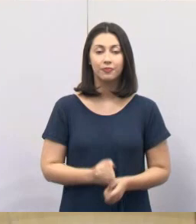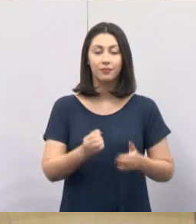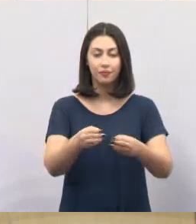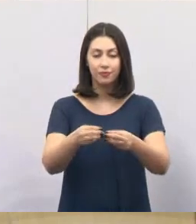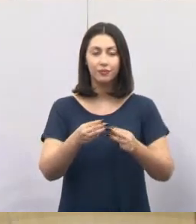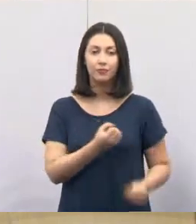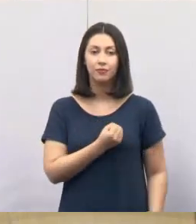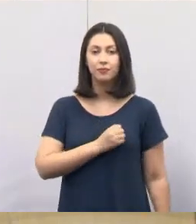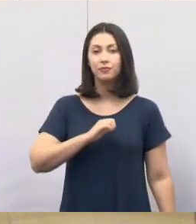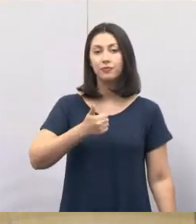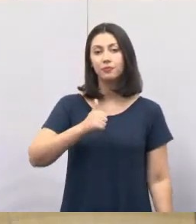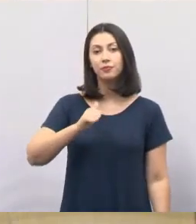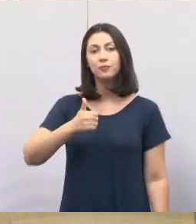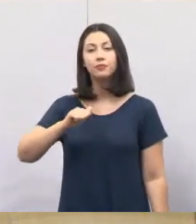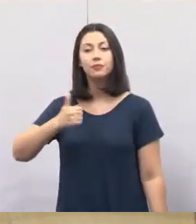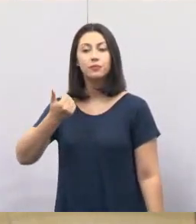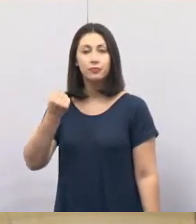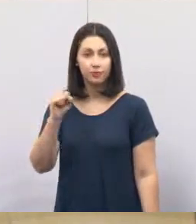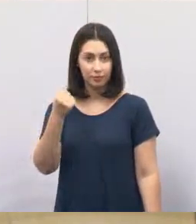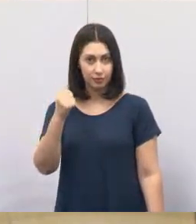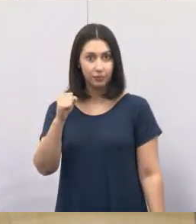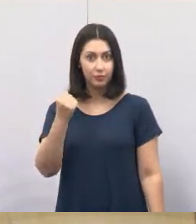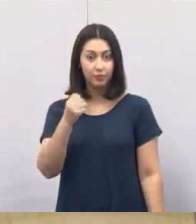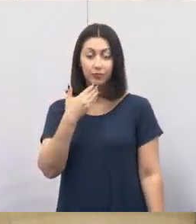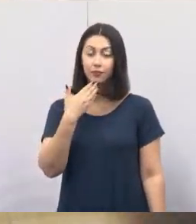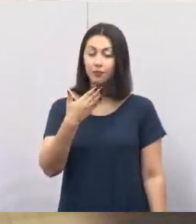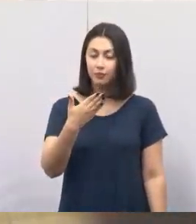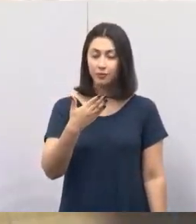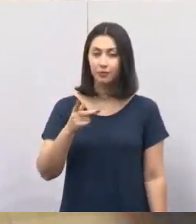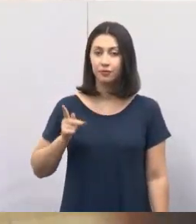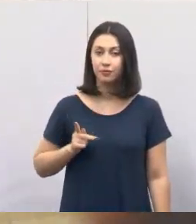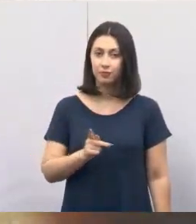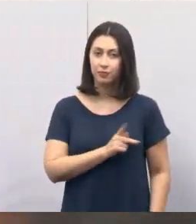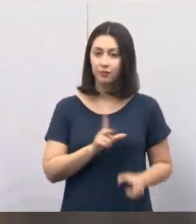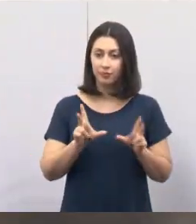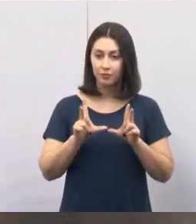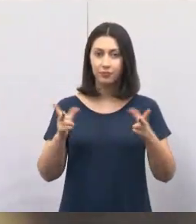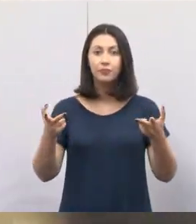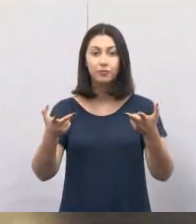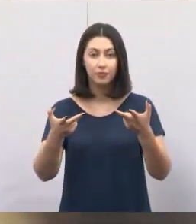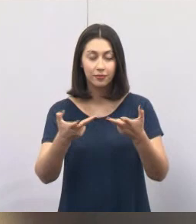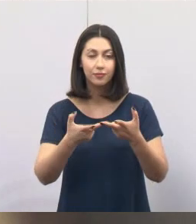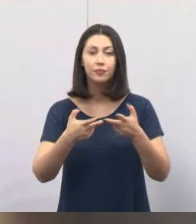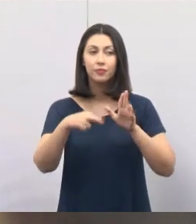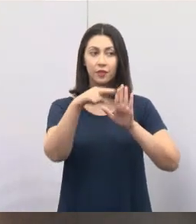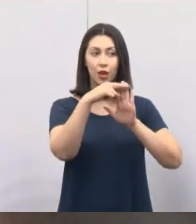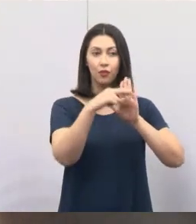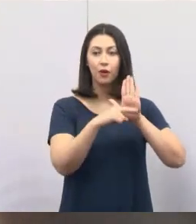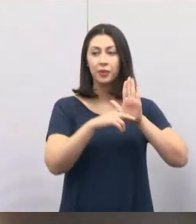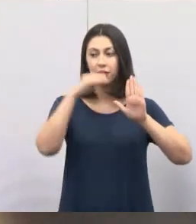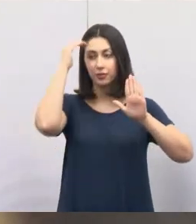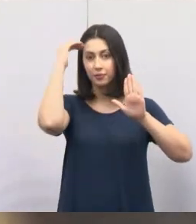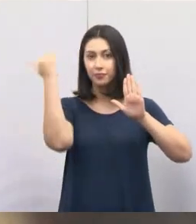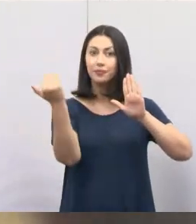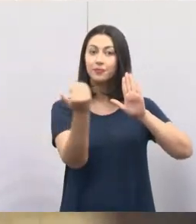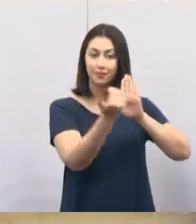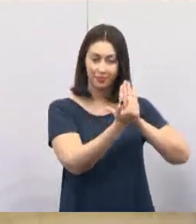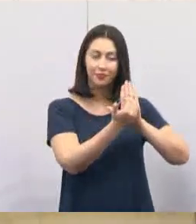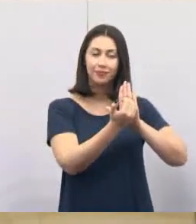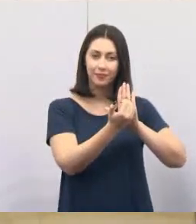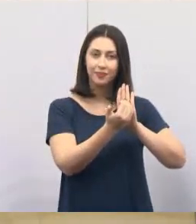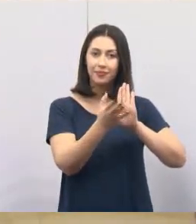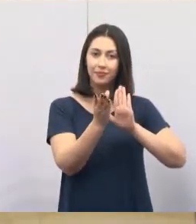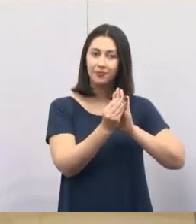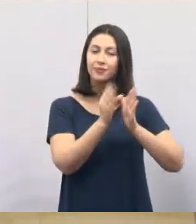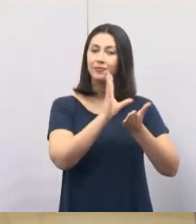Moção 1118/2022. Requeremos, excelentíssimo senhor presidente dessa casa, cumprindo as formalidades regimentais, consignar o trabalho dessa